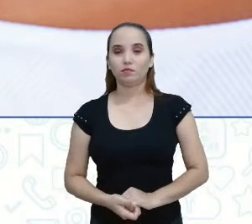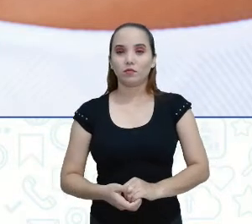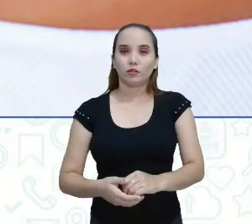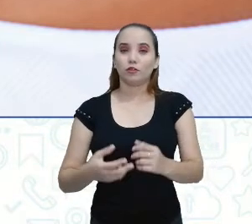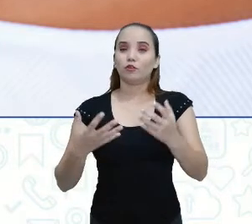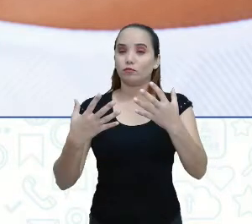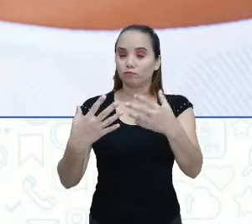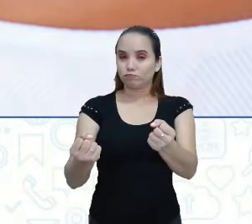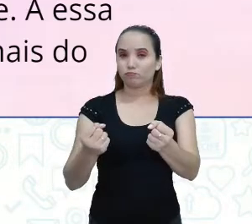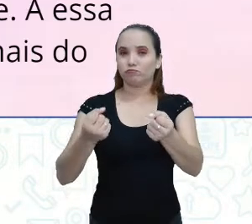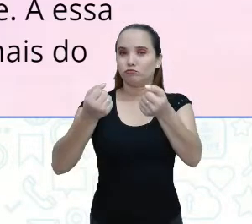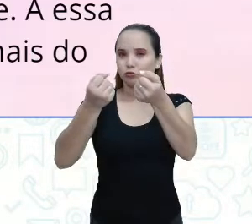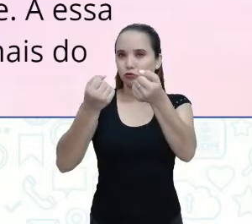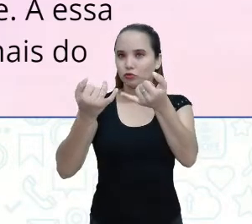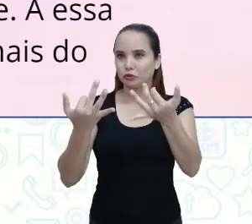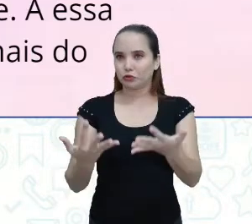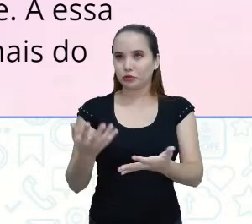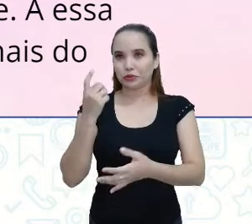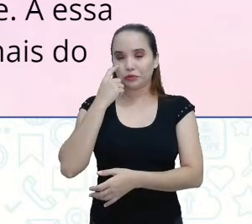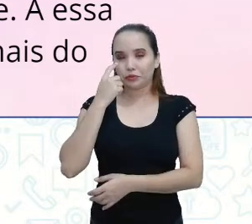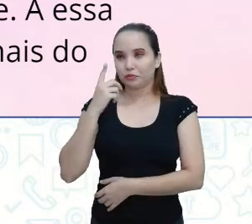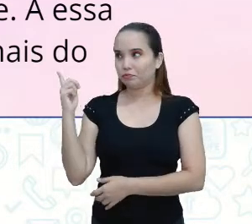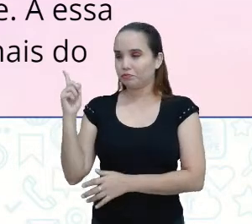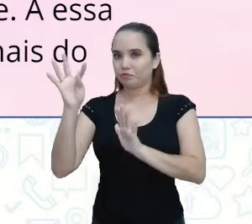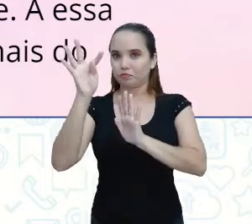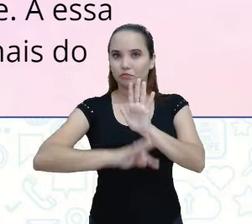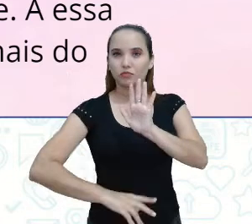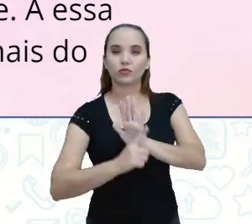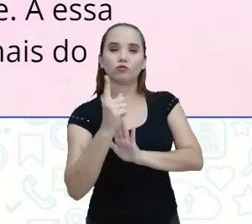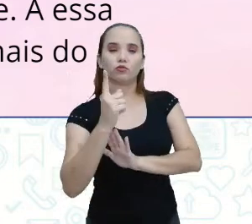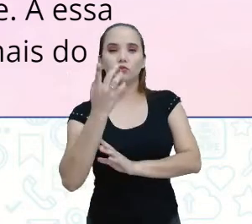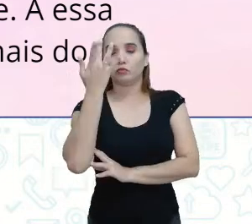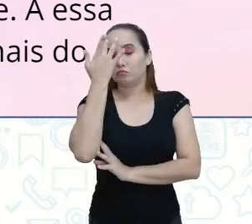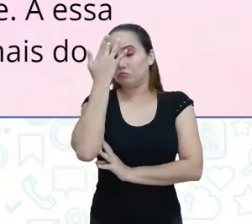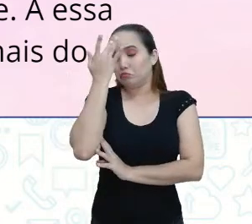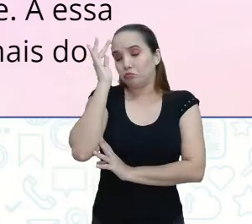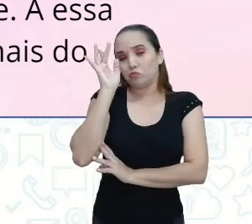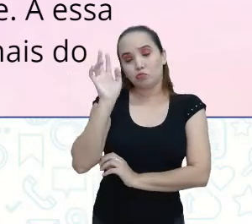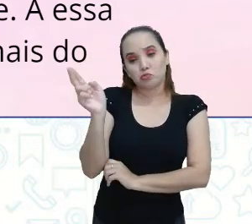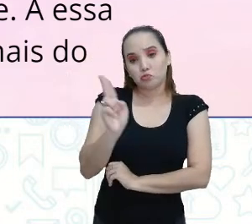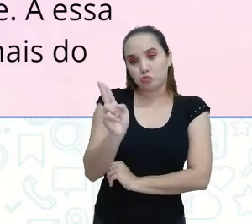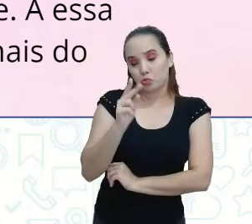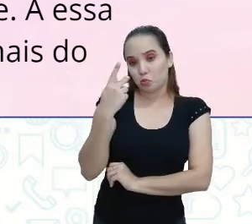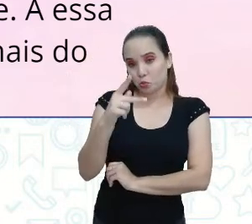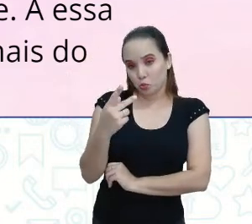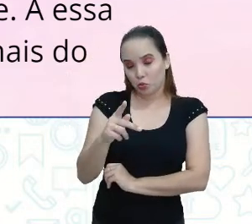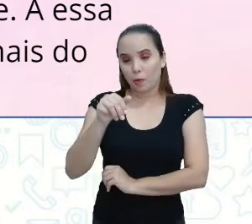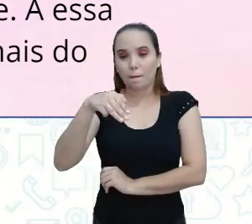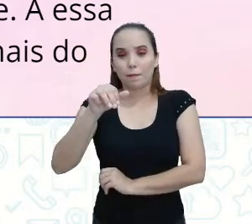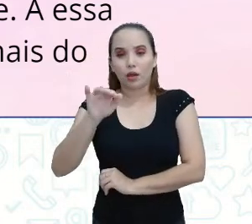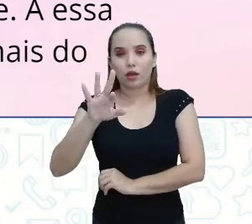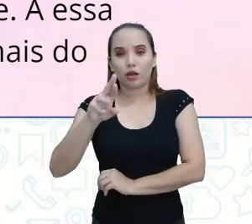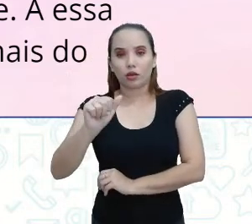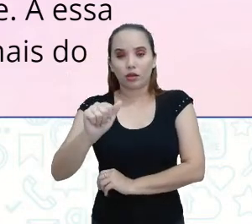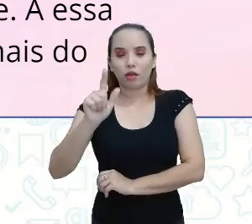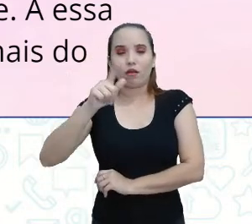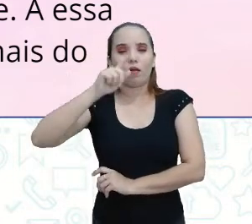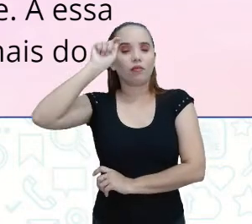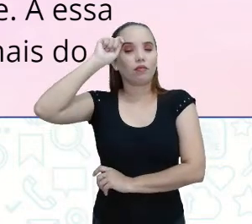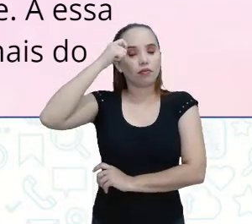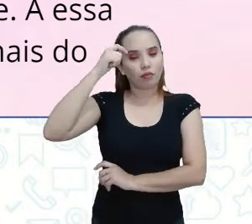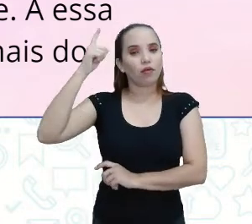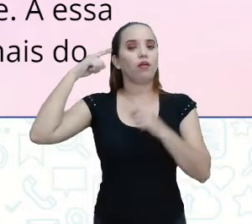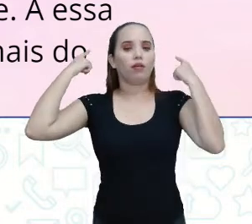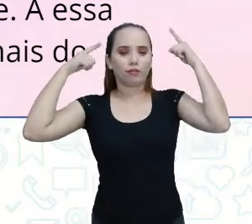as descrições. Ó, texto 1. Não sei se o nome dela é Maria. Negra, tem cabelos